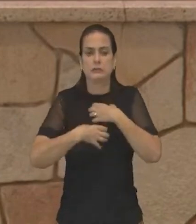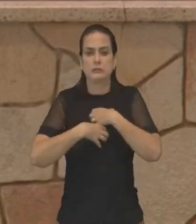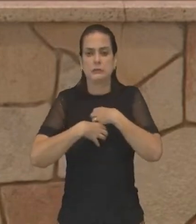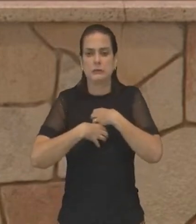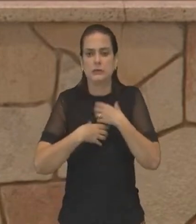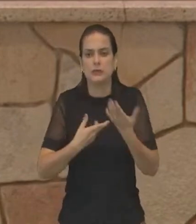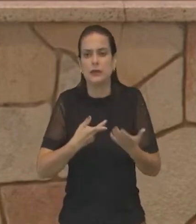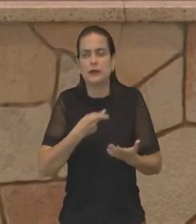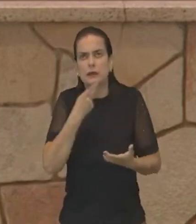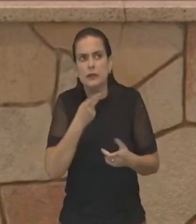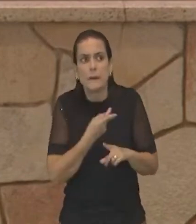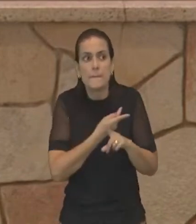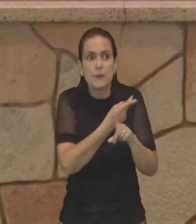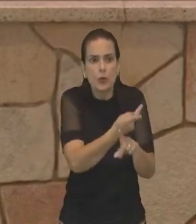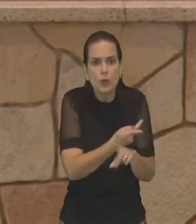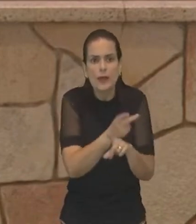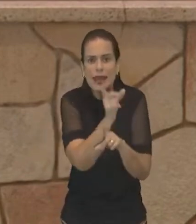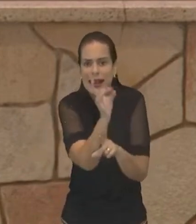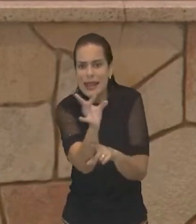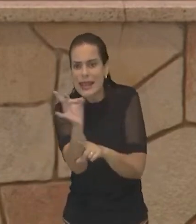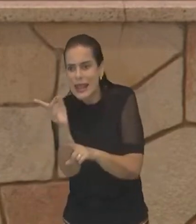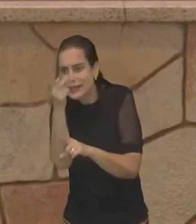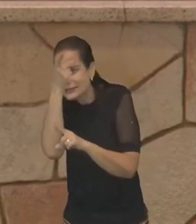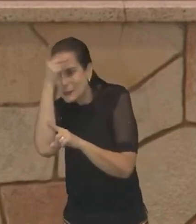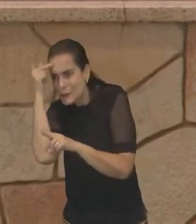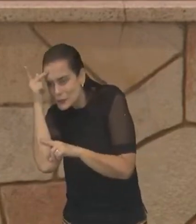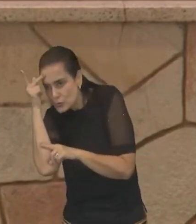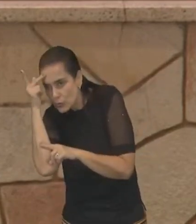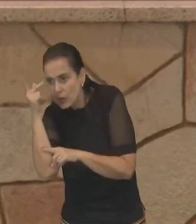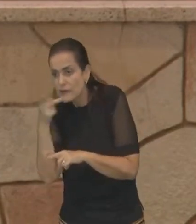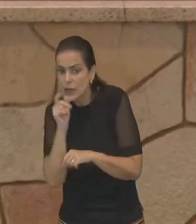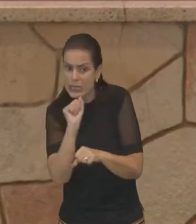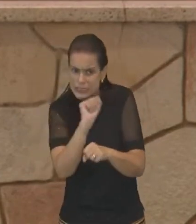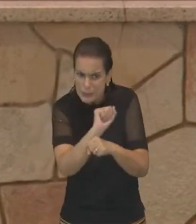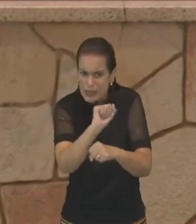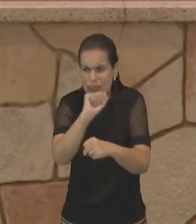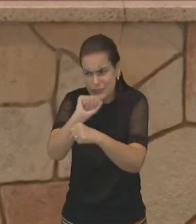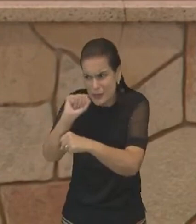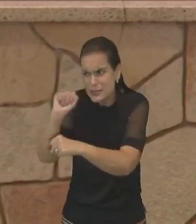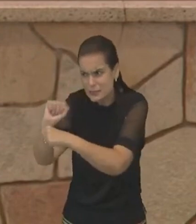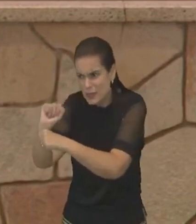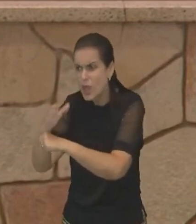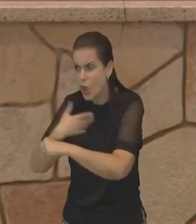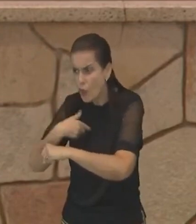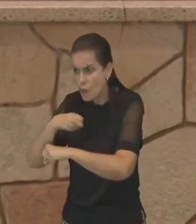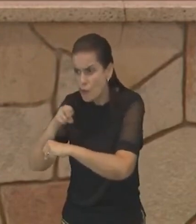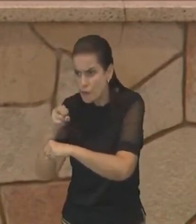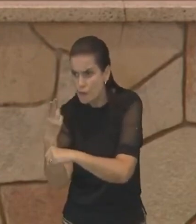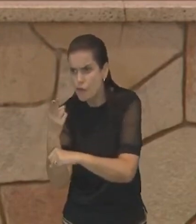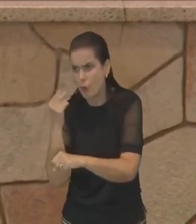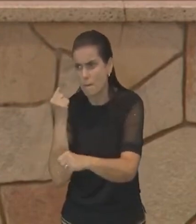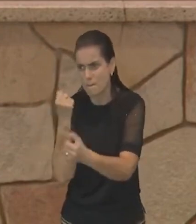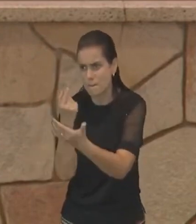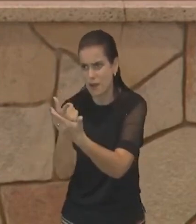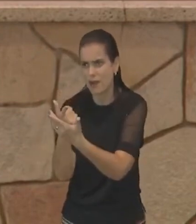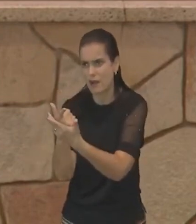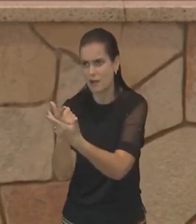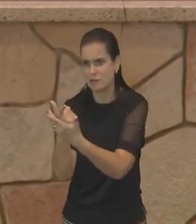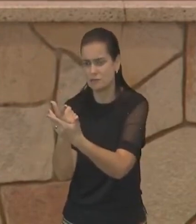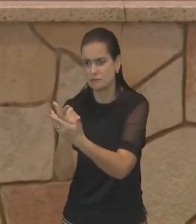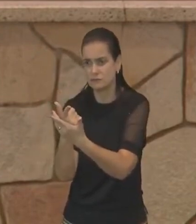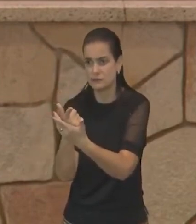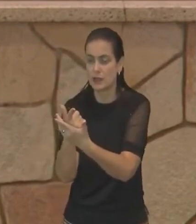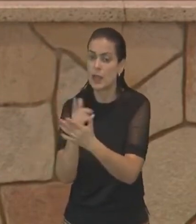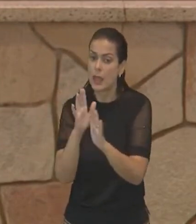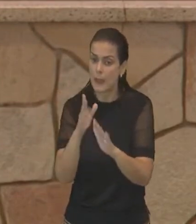procurei cada um dos meus credores e negociei com eles. É impressionante, quando você procura a quem você está devendo, a pessoa tem o